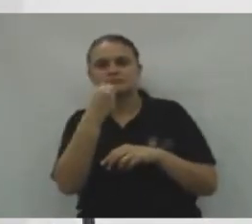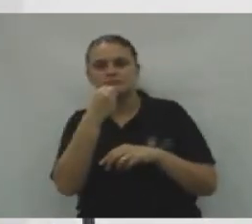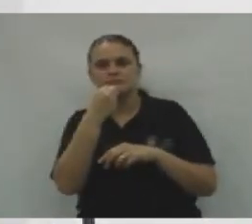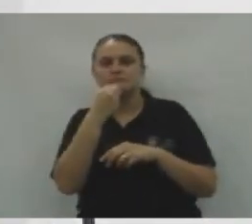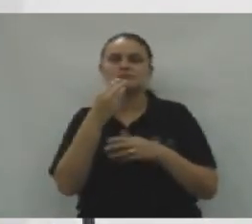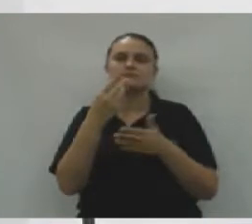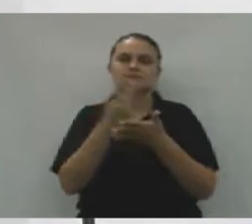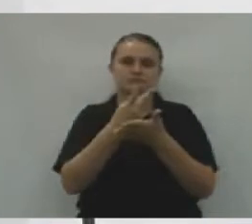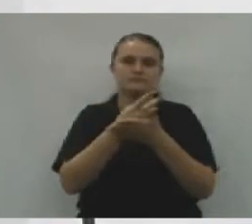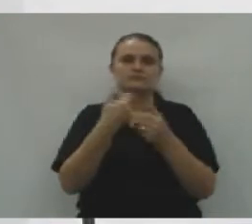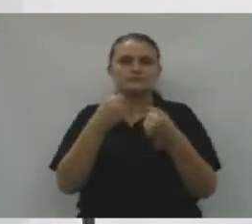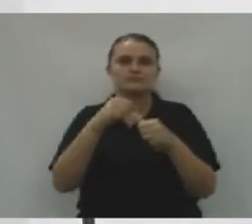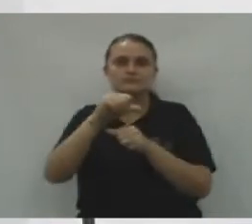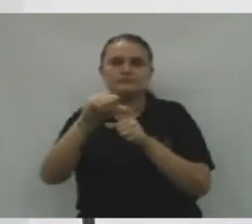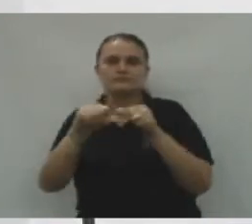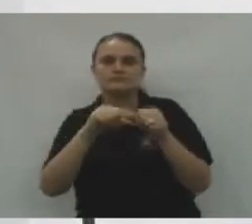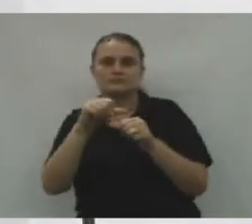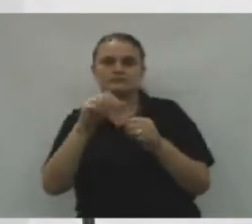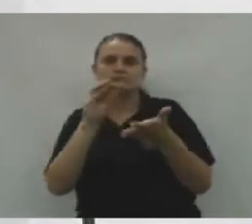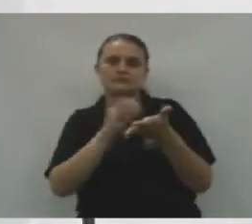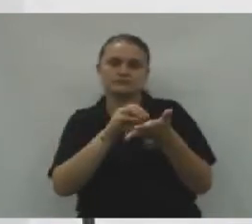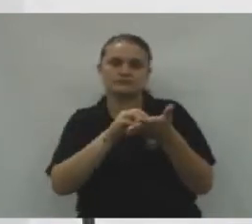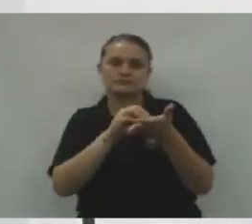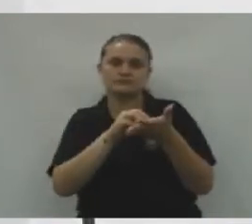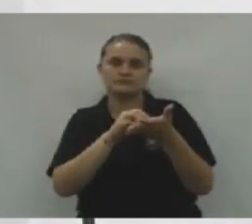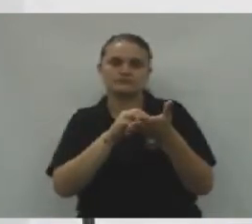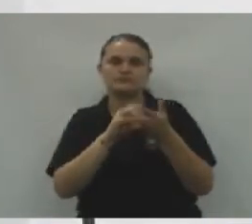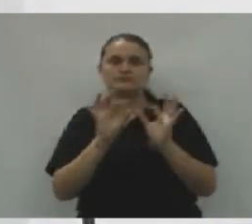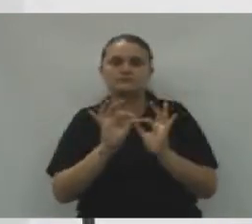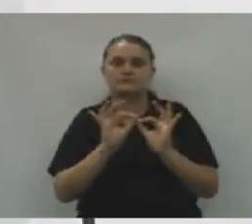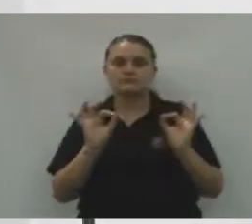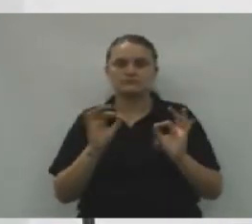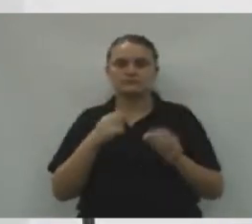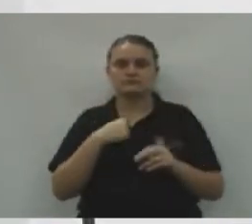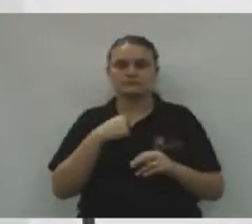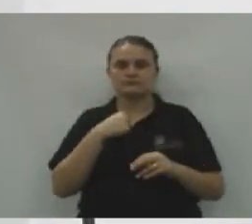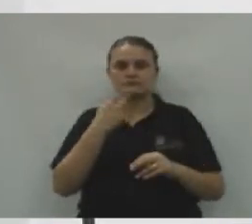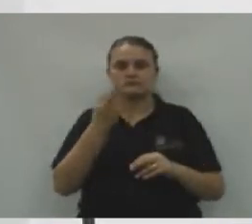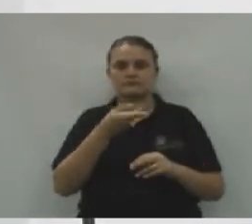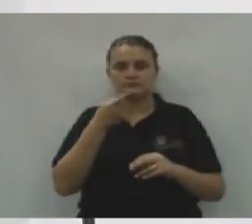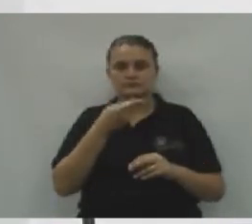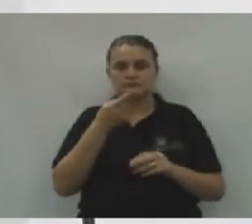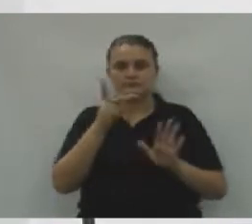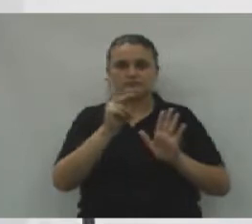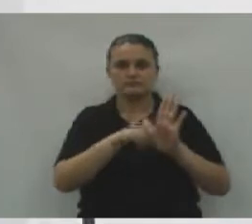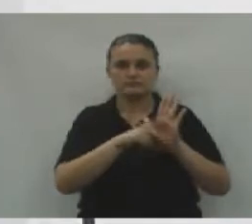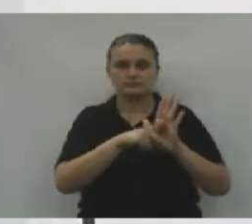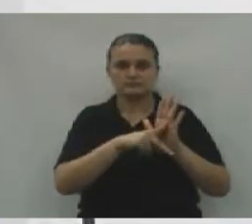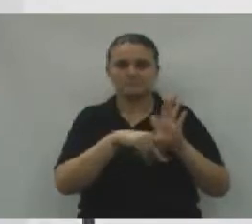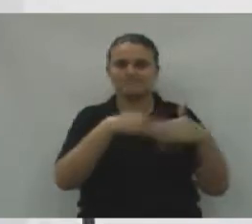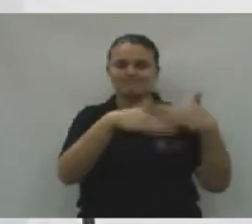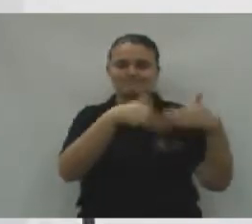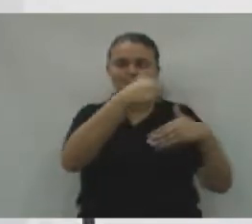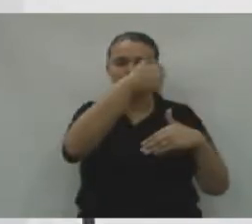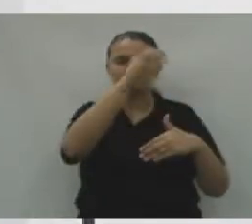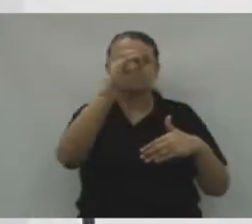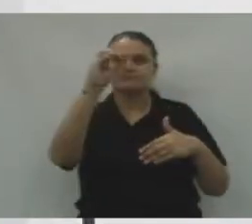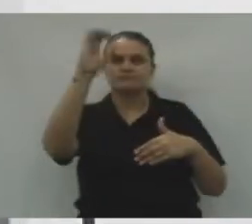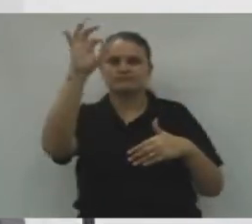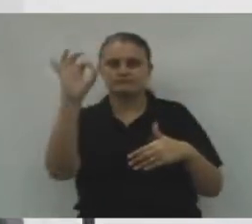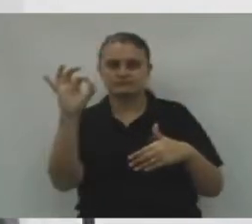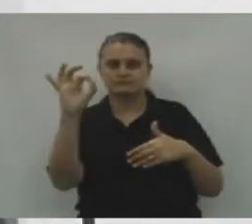seria uma falta de humildade da minha parte falar que o projeto rodou 100%,